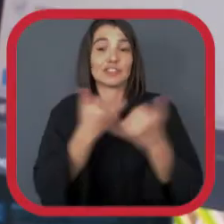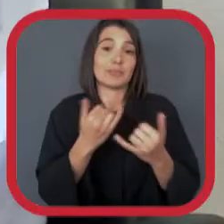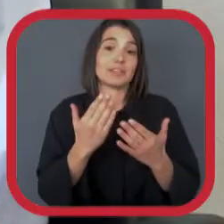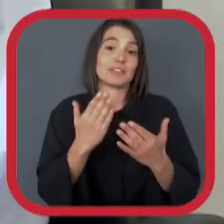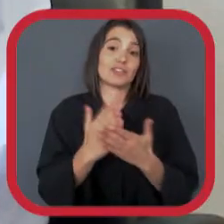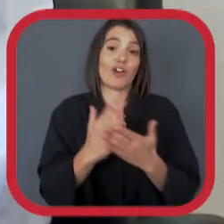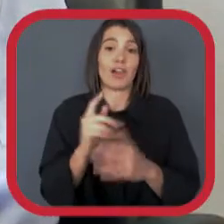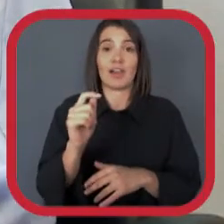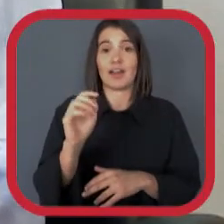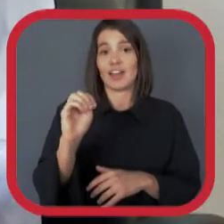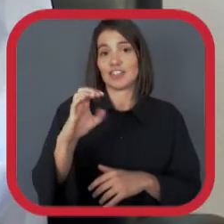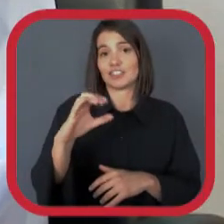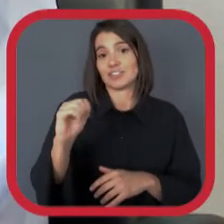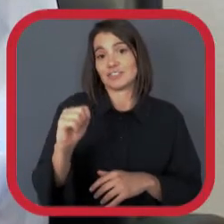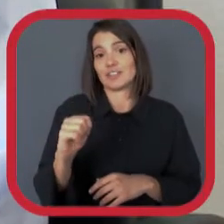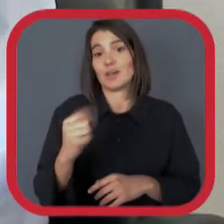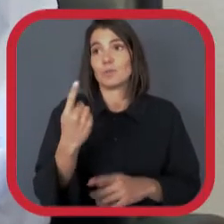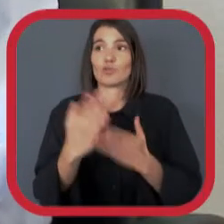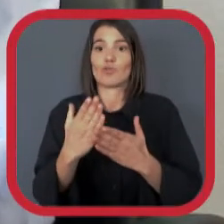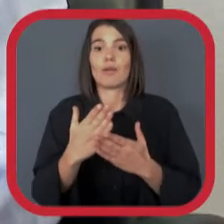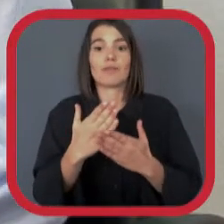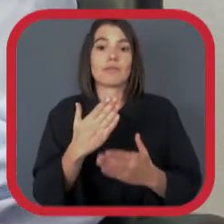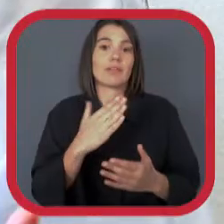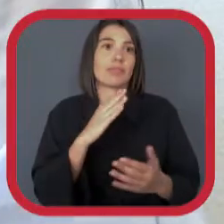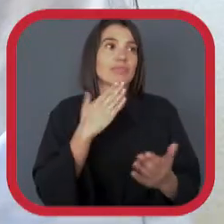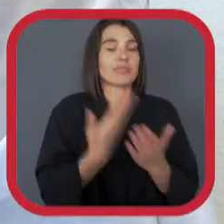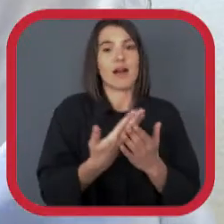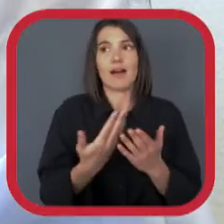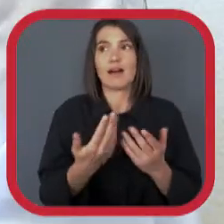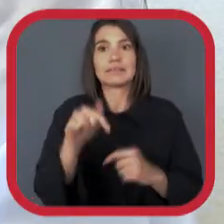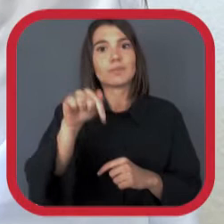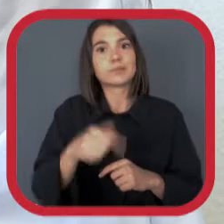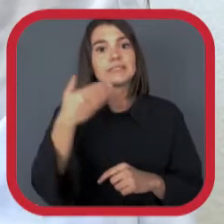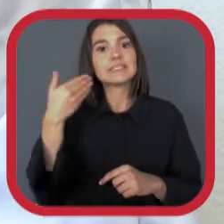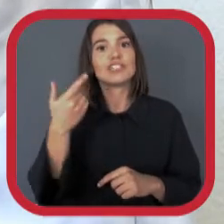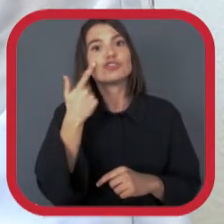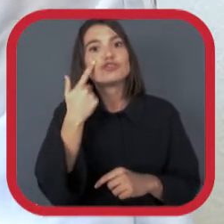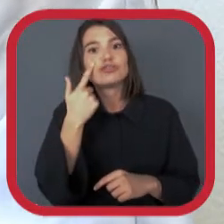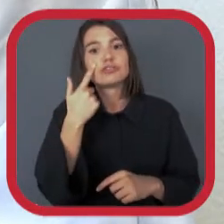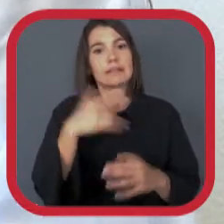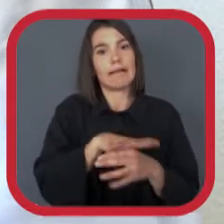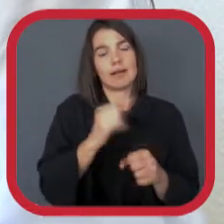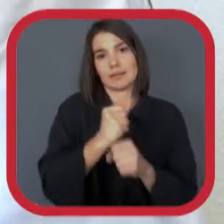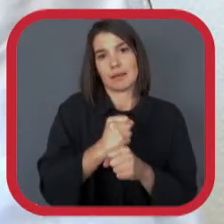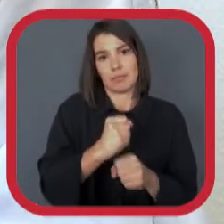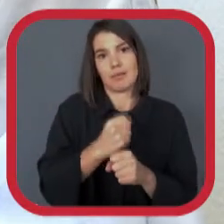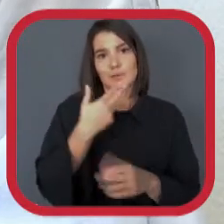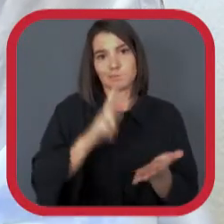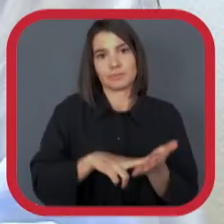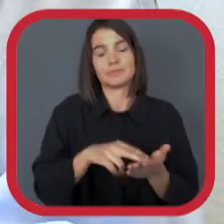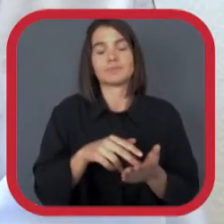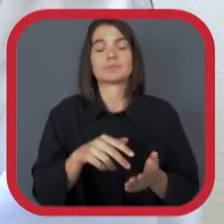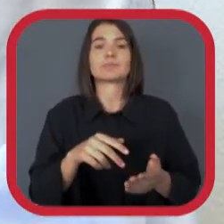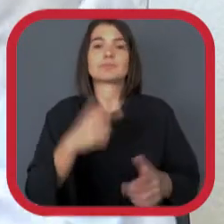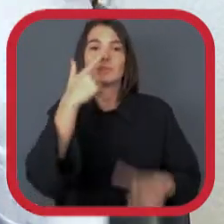a ESCS é uma escola que permite experienciar desde muito cedo o mundo do trabalho. Portanto,